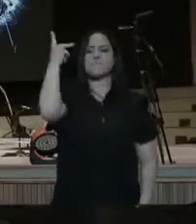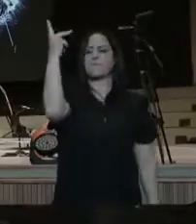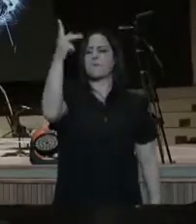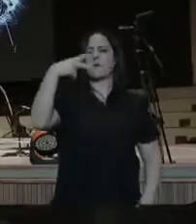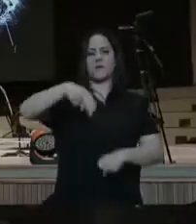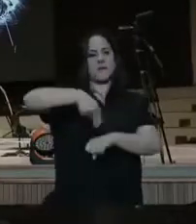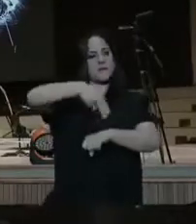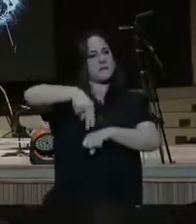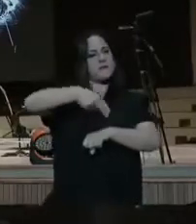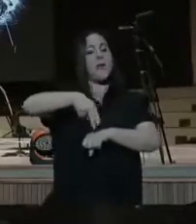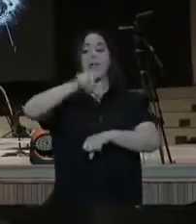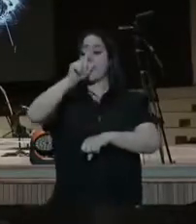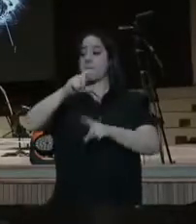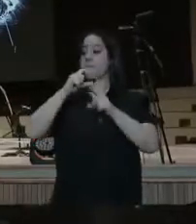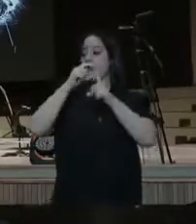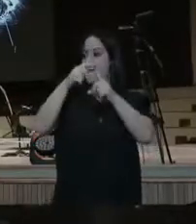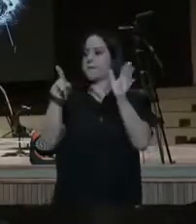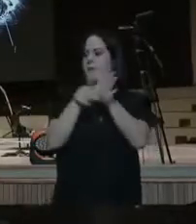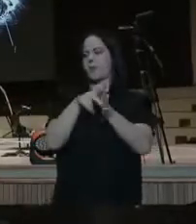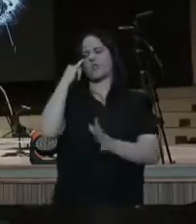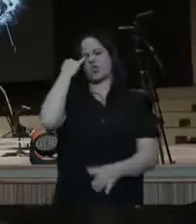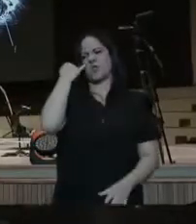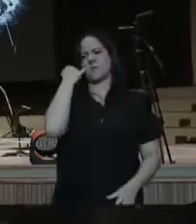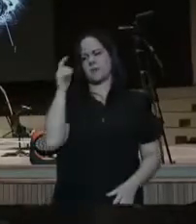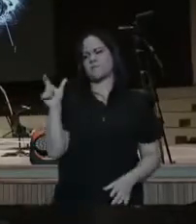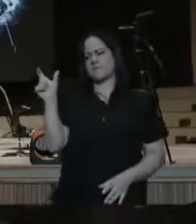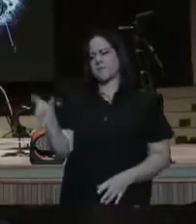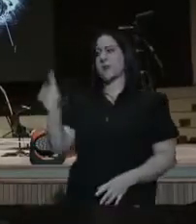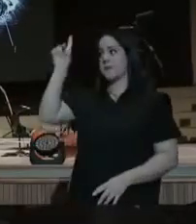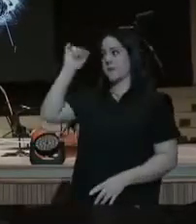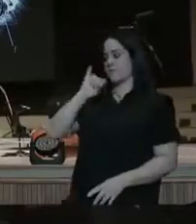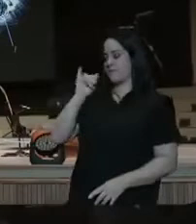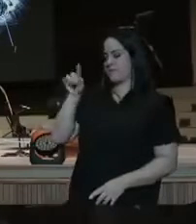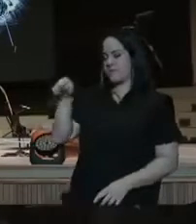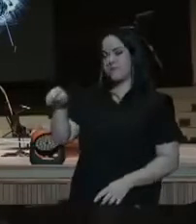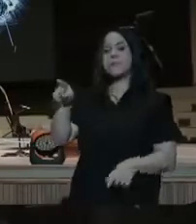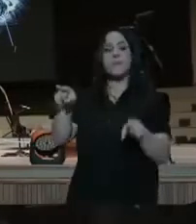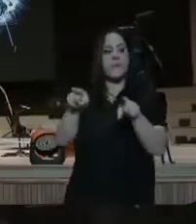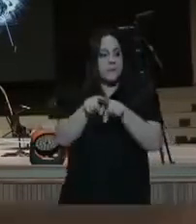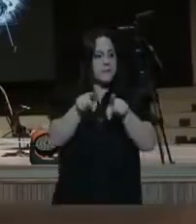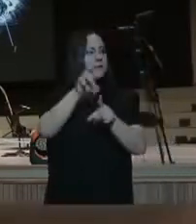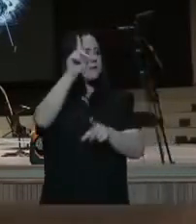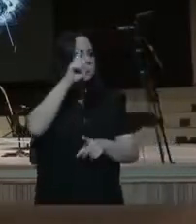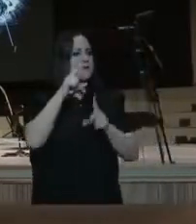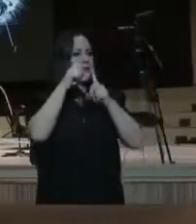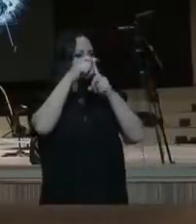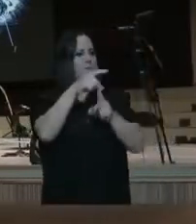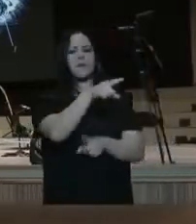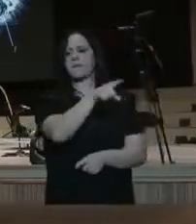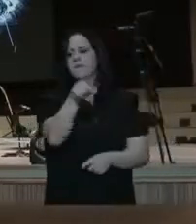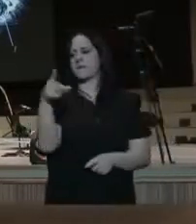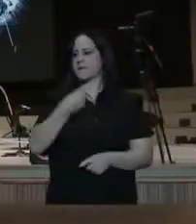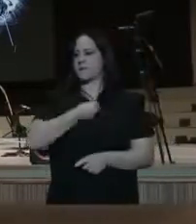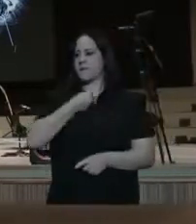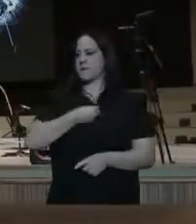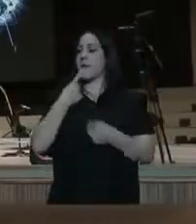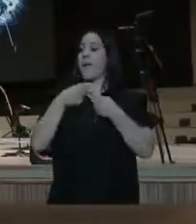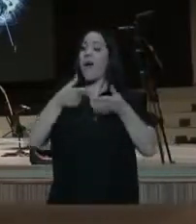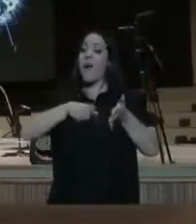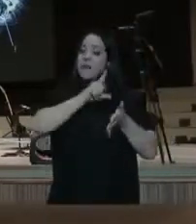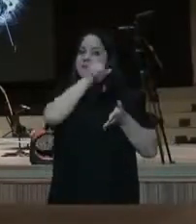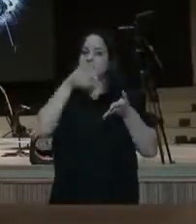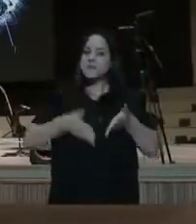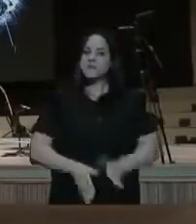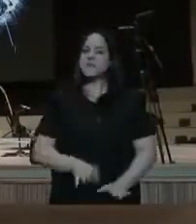essa palavra específica para jeremias e deus tem uma também pra você porque antes que você nasce